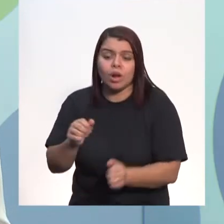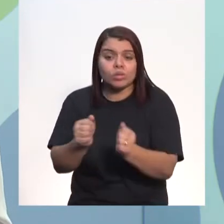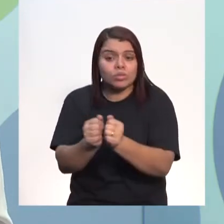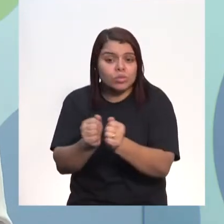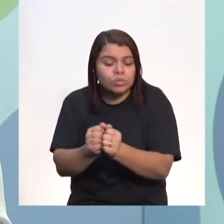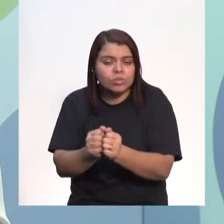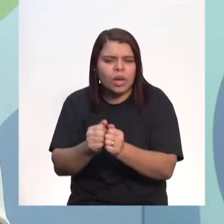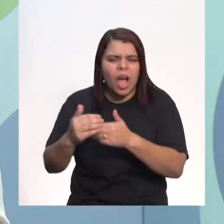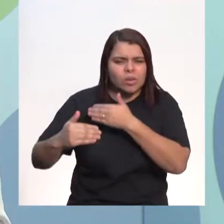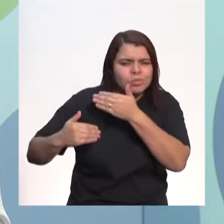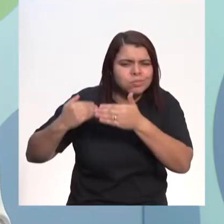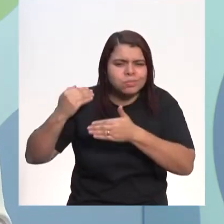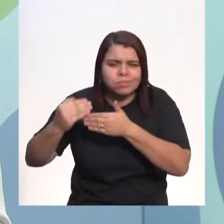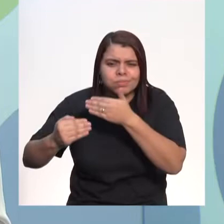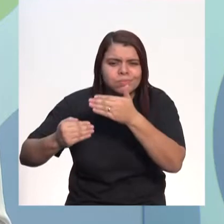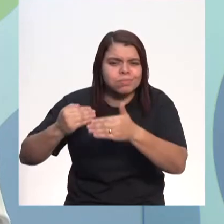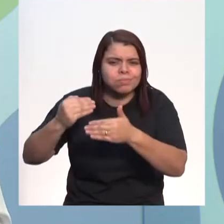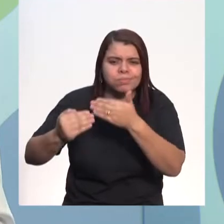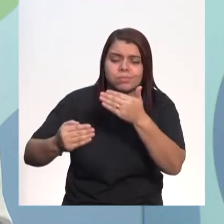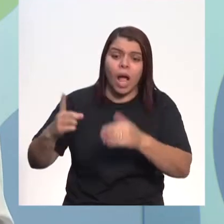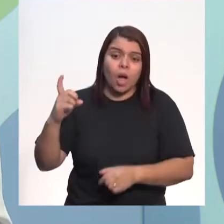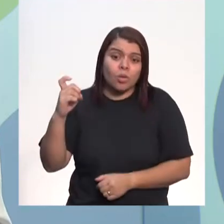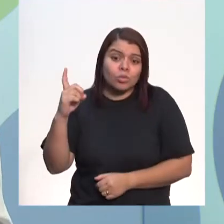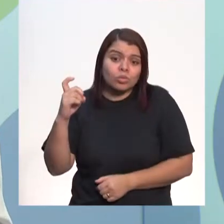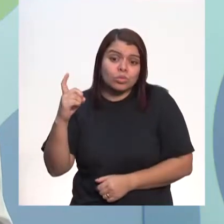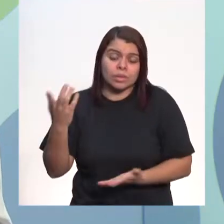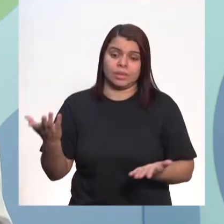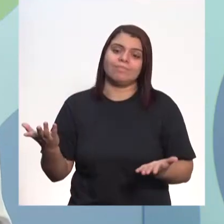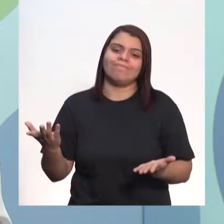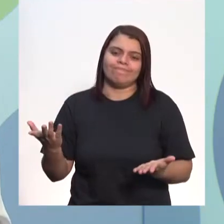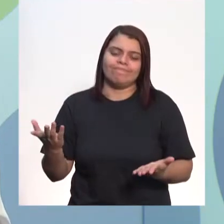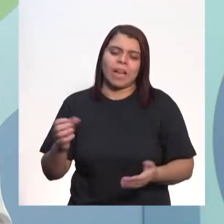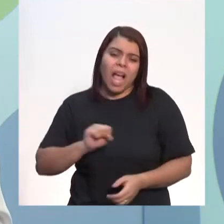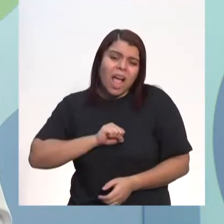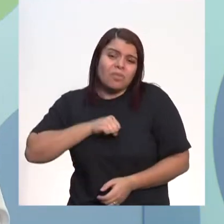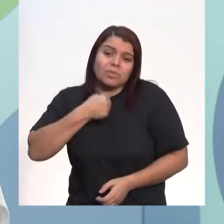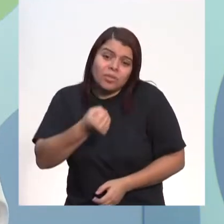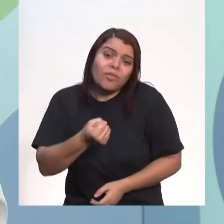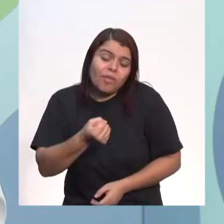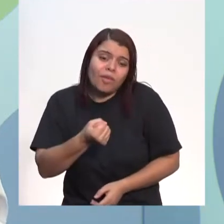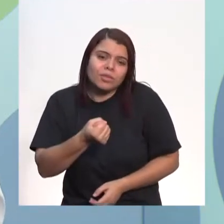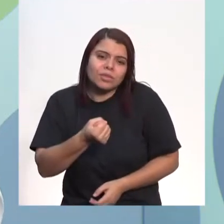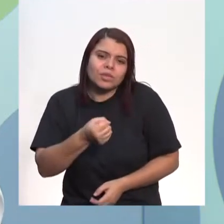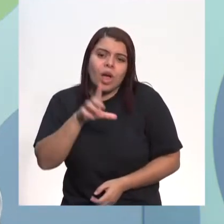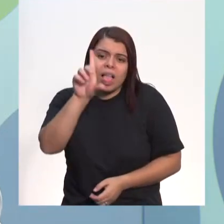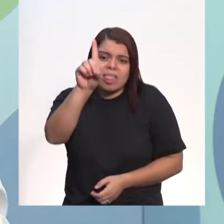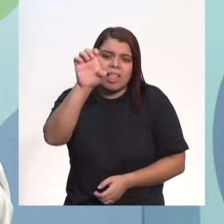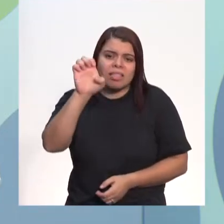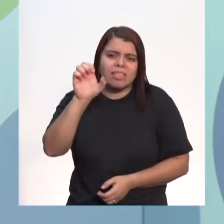forma individual. Então, sim, claro que é um desafio, né? Então, penso